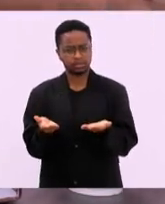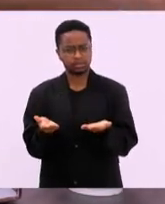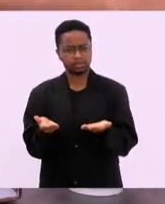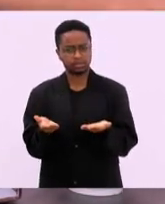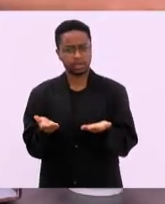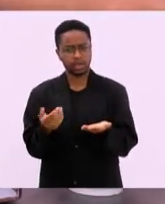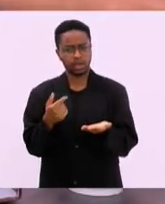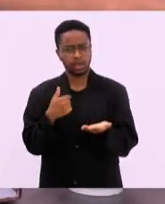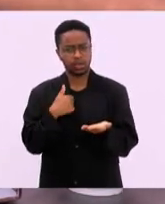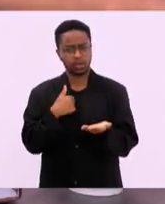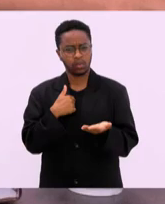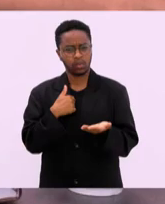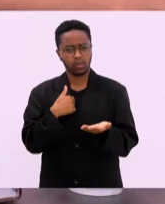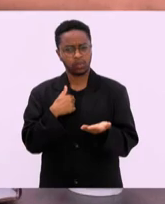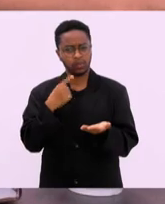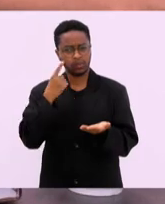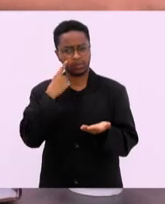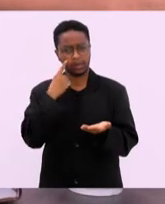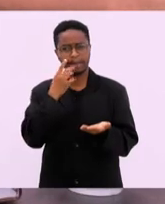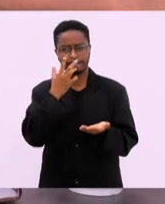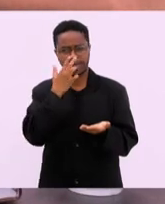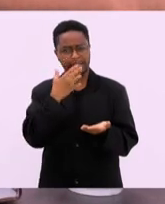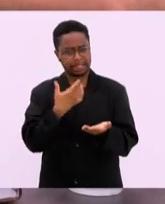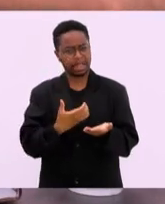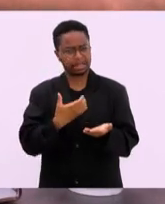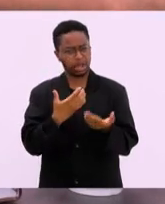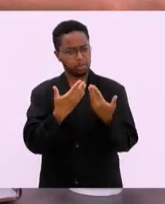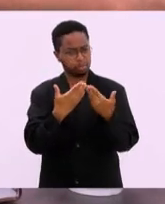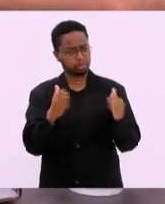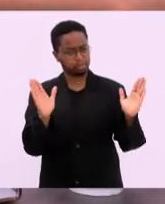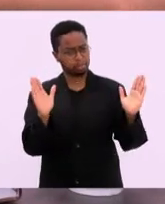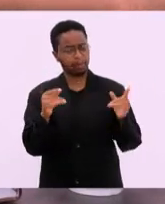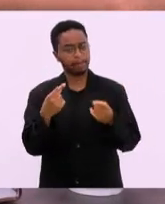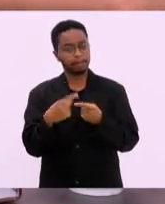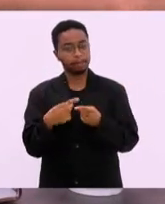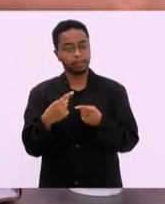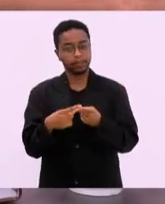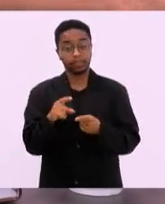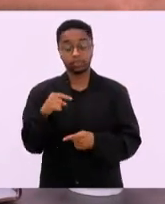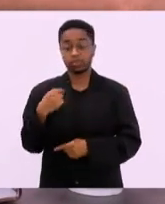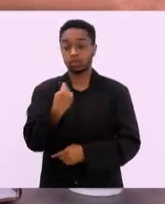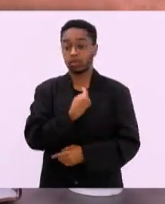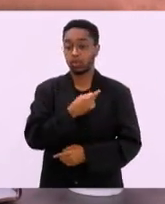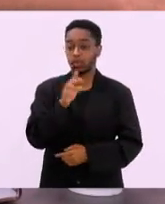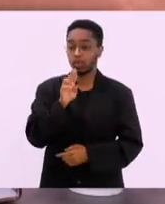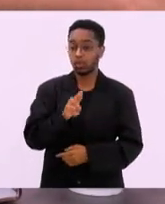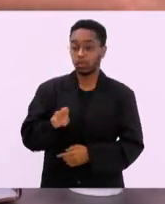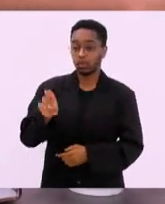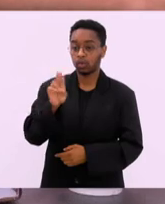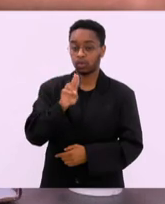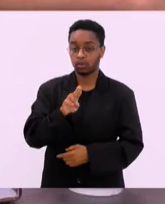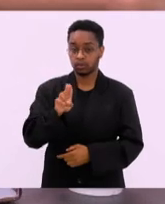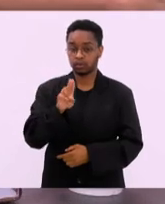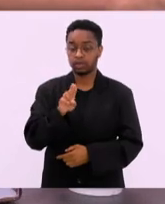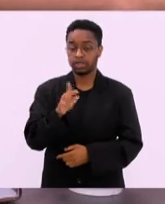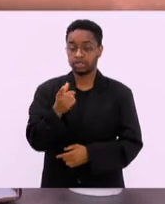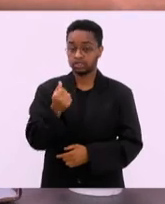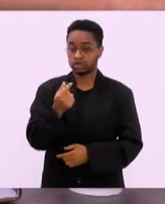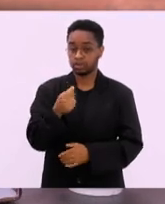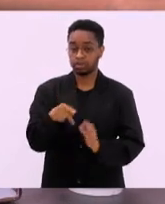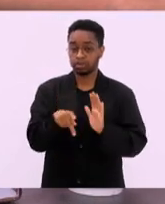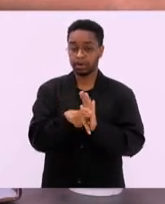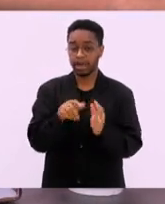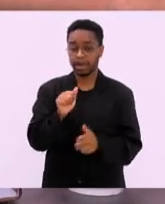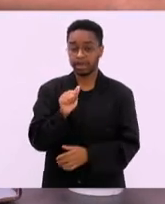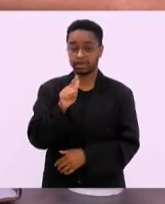eu estou vendo que o clima natalino está bem amplo, porque aí a gente está usando o recurso da AGRIO para